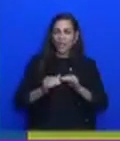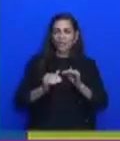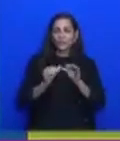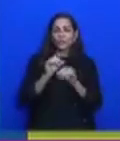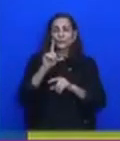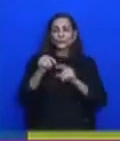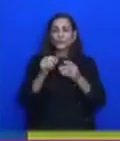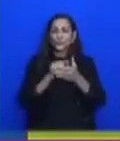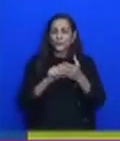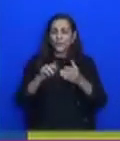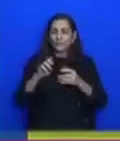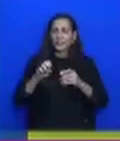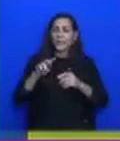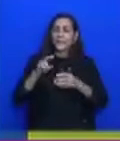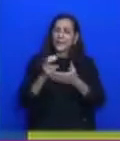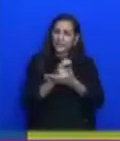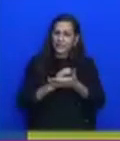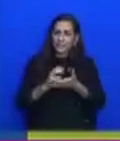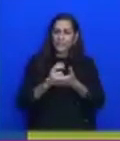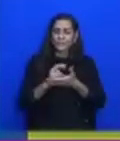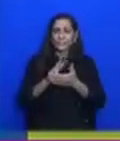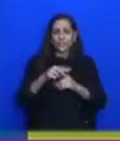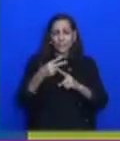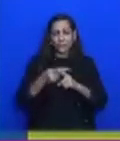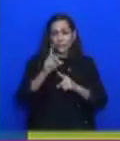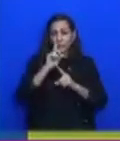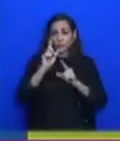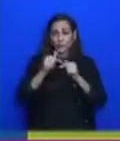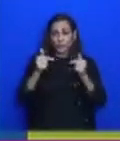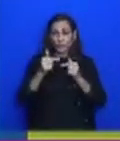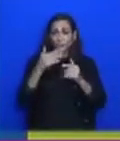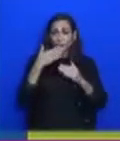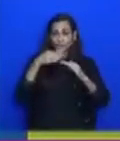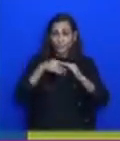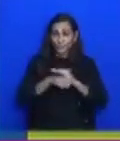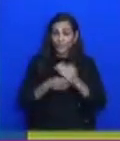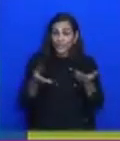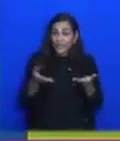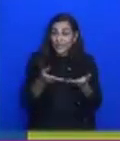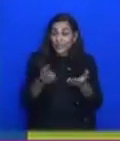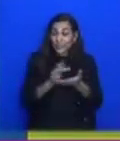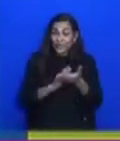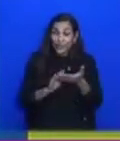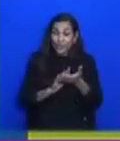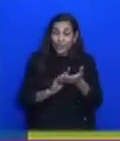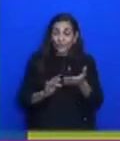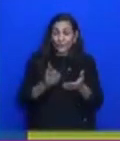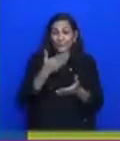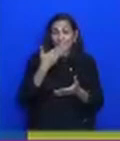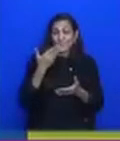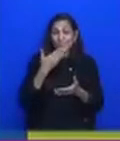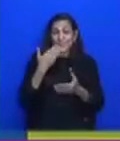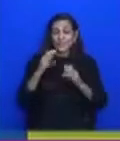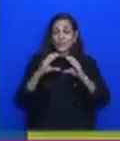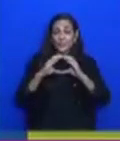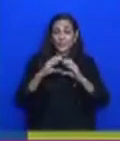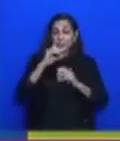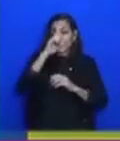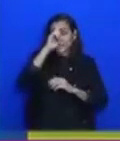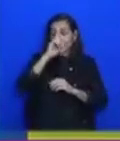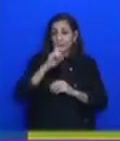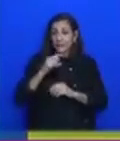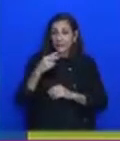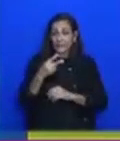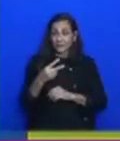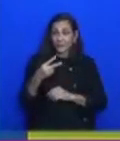os sorteios da Mega Sena, da Quina, da Dupla Sena, do Dia de Sorte, da Time Mania. E agora, Loto Fácil. Bola amarela,